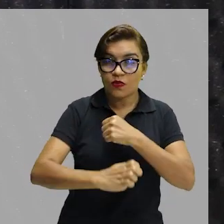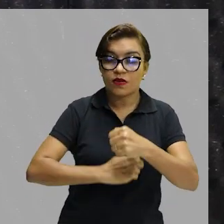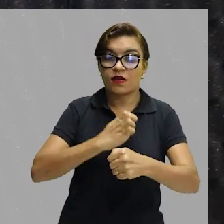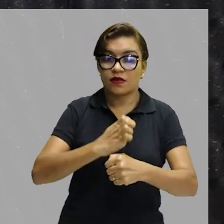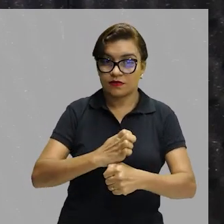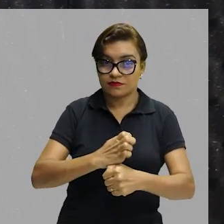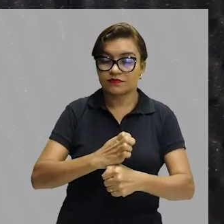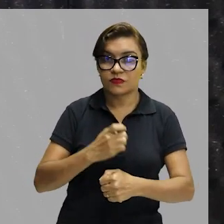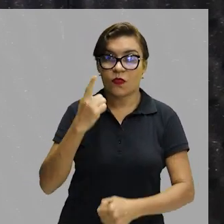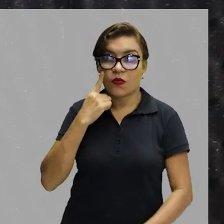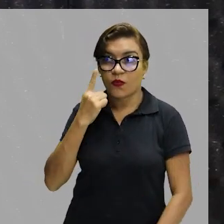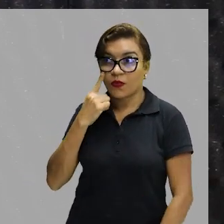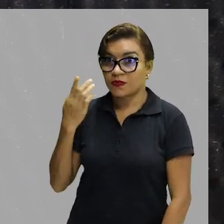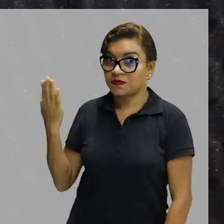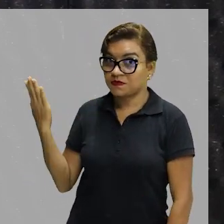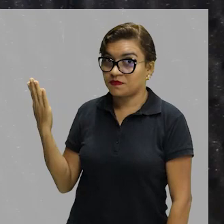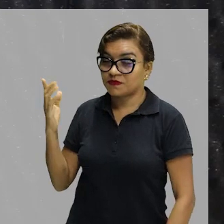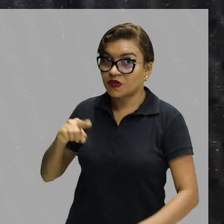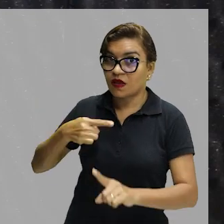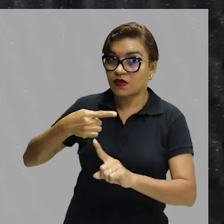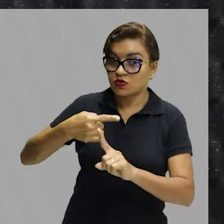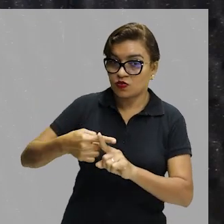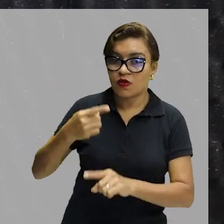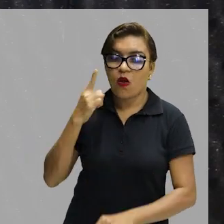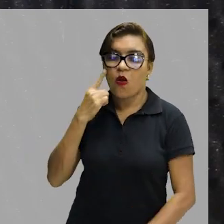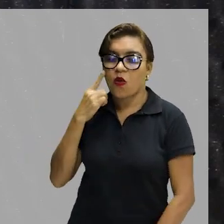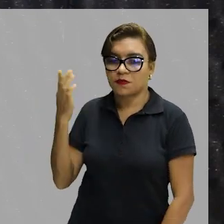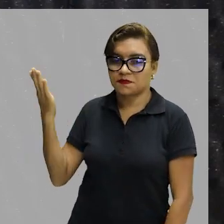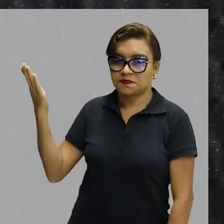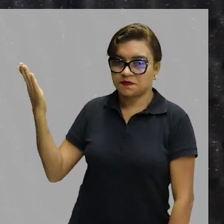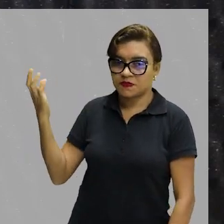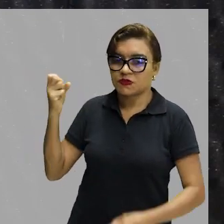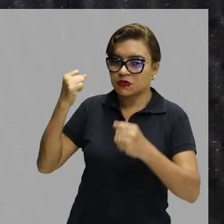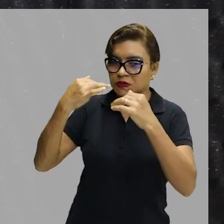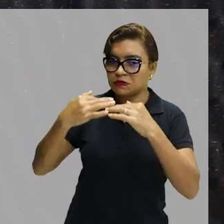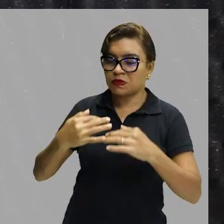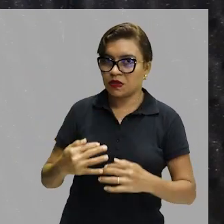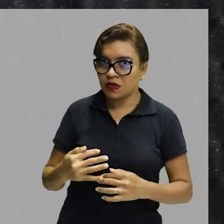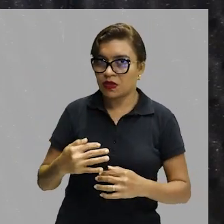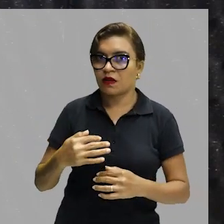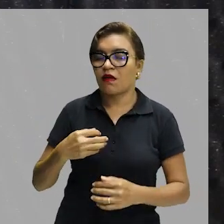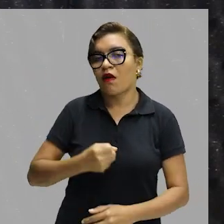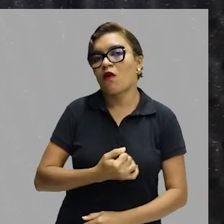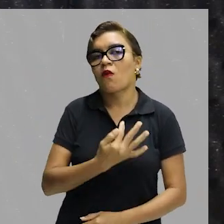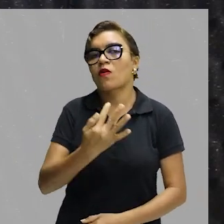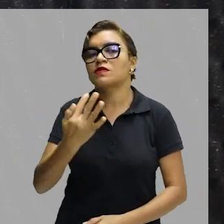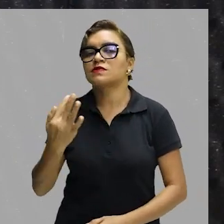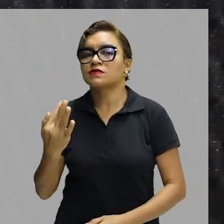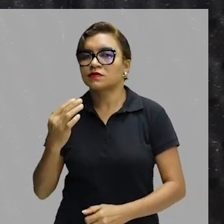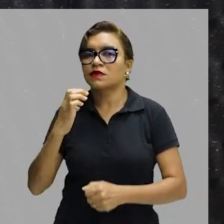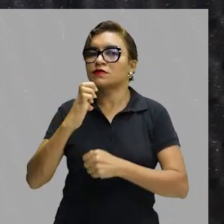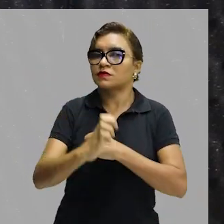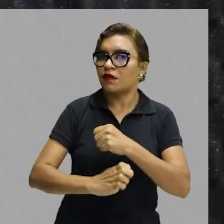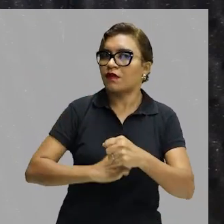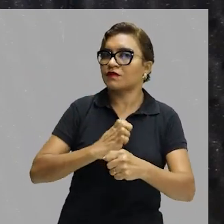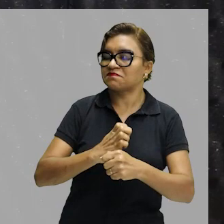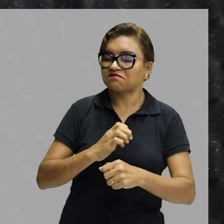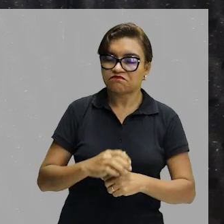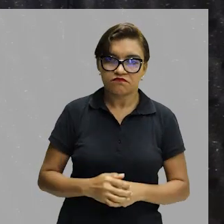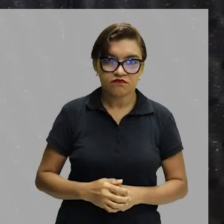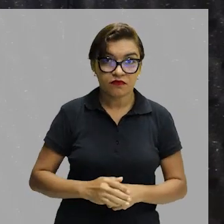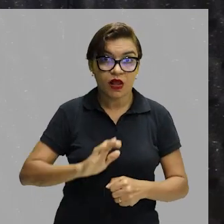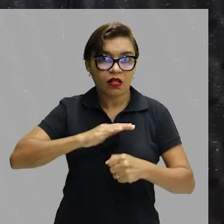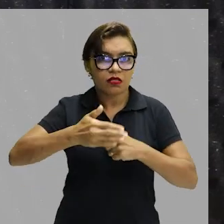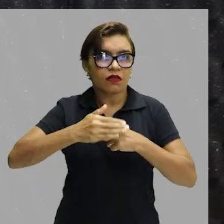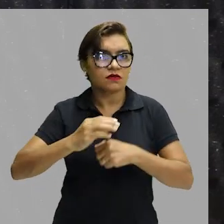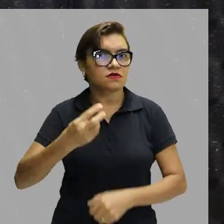2p6. Lembrando que a soma dos expoentes, vai me dar a quantidade de elétrons. 2 mais 6, 8. Terceira